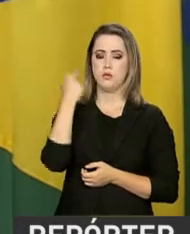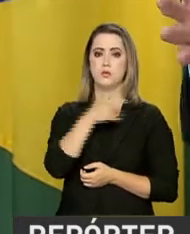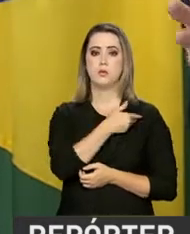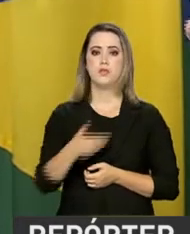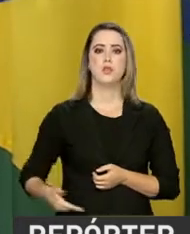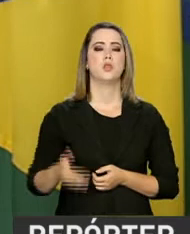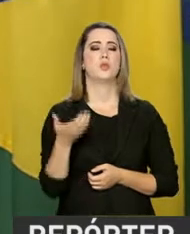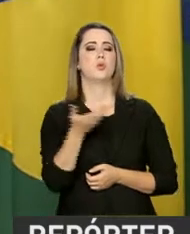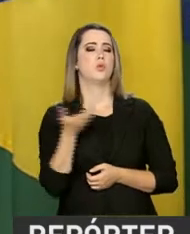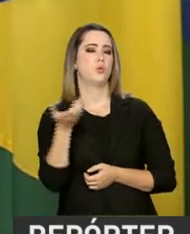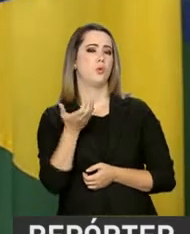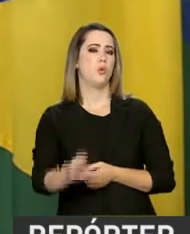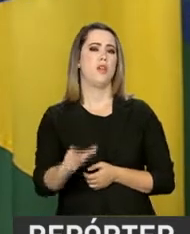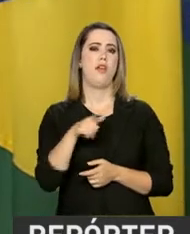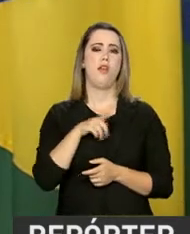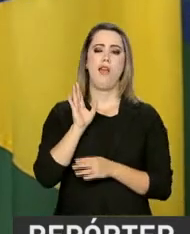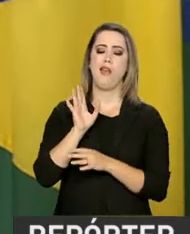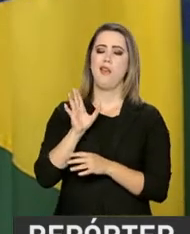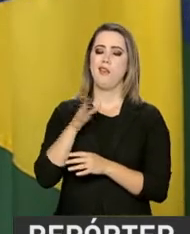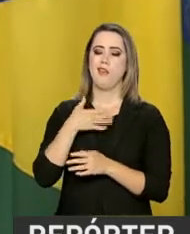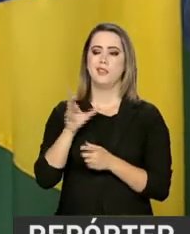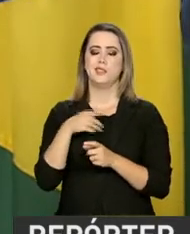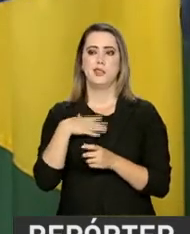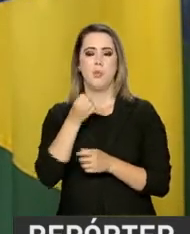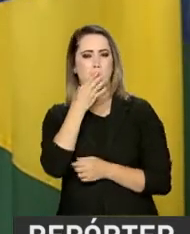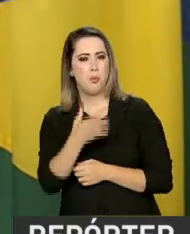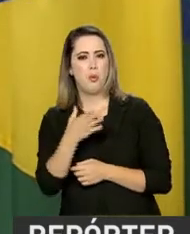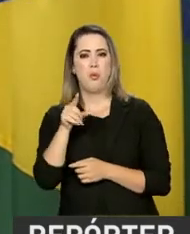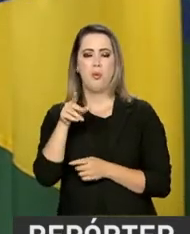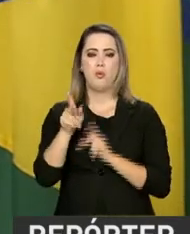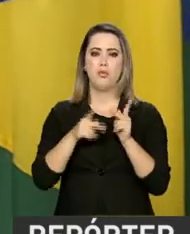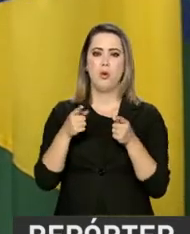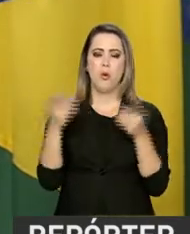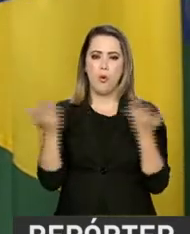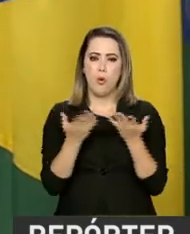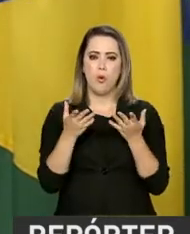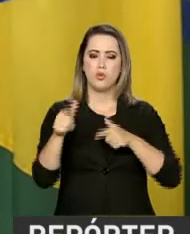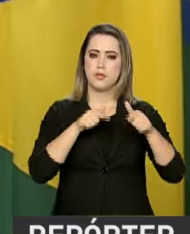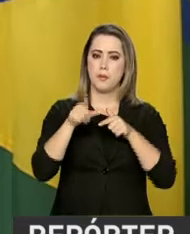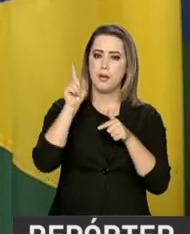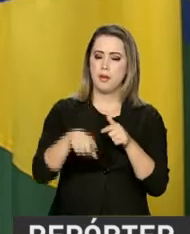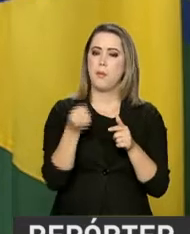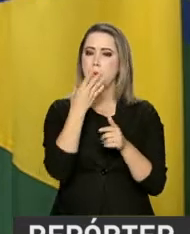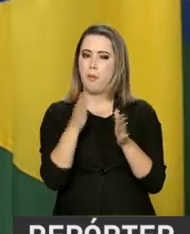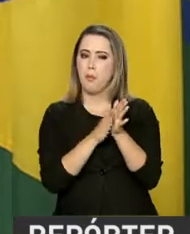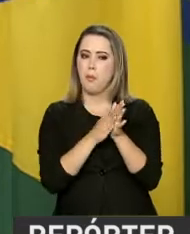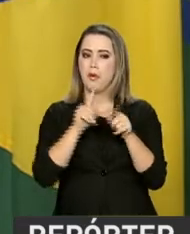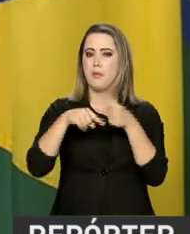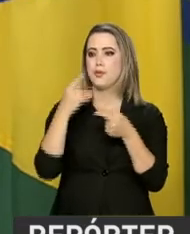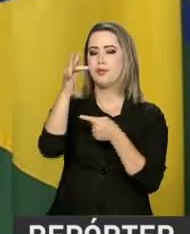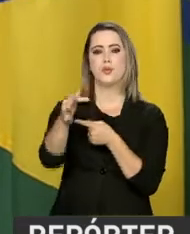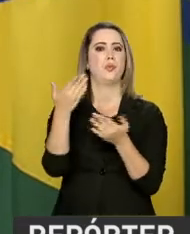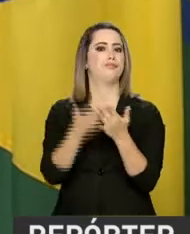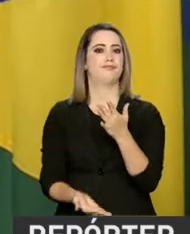praticar gestos populistas aquele que você pratica um ato hoje aplaudido hoje para causar prejuízo a manhã nós pleiteamos